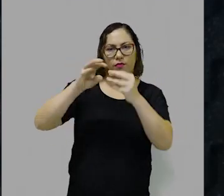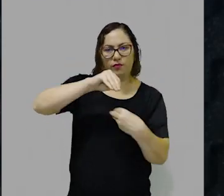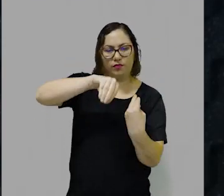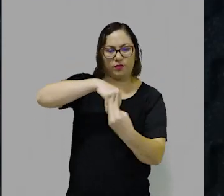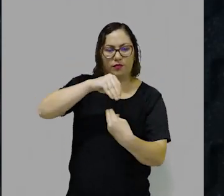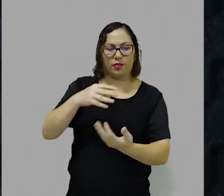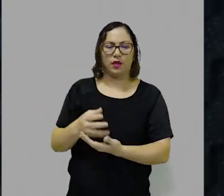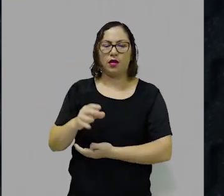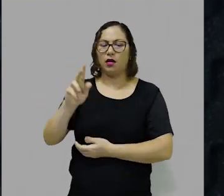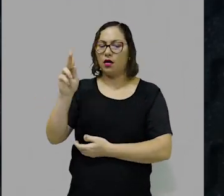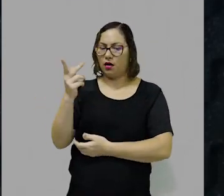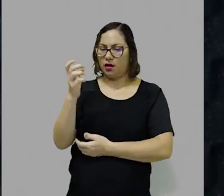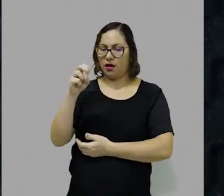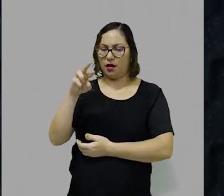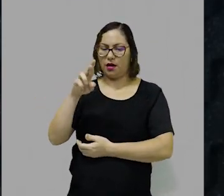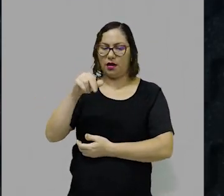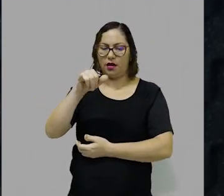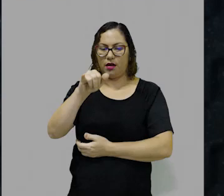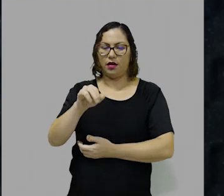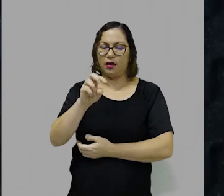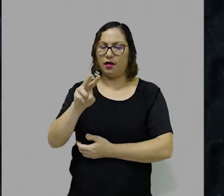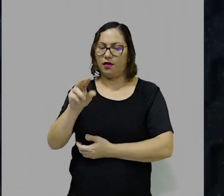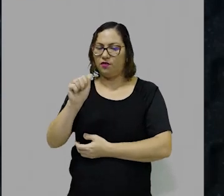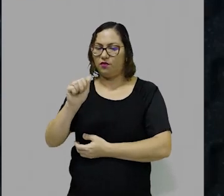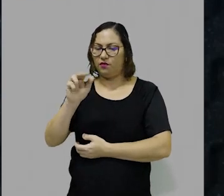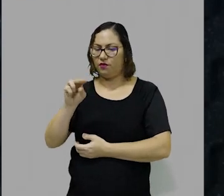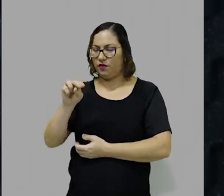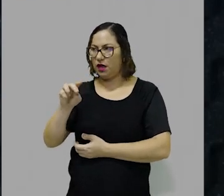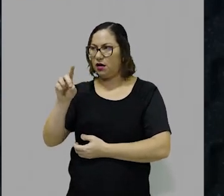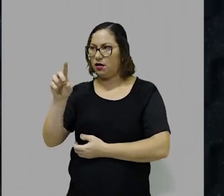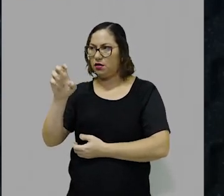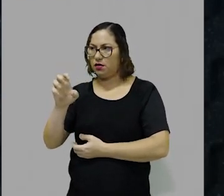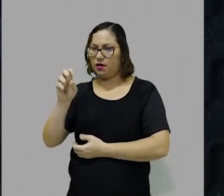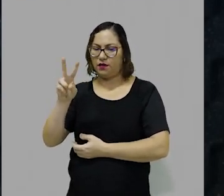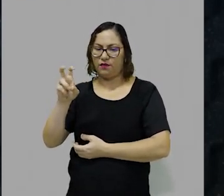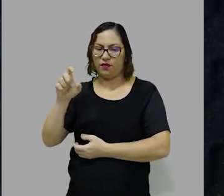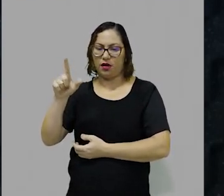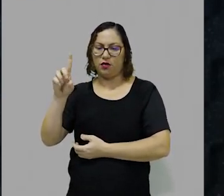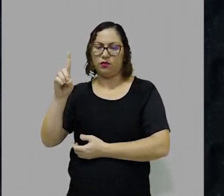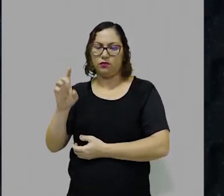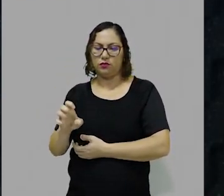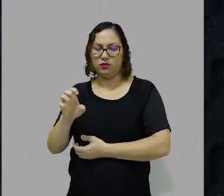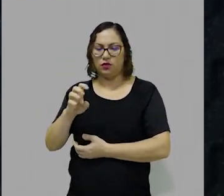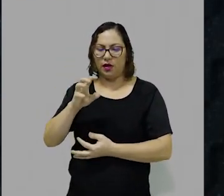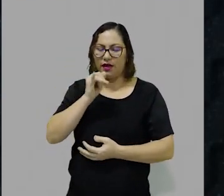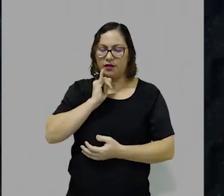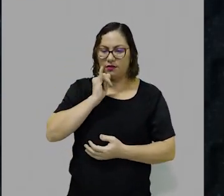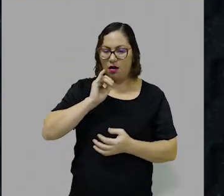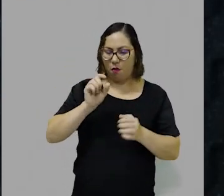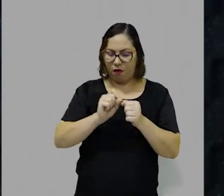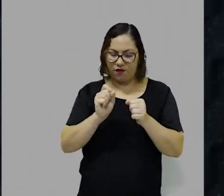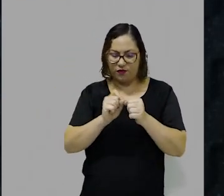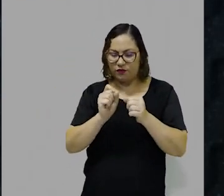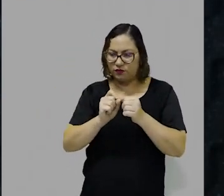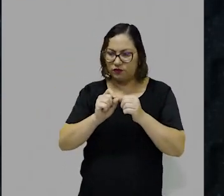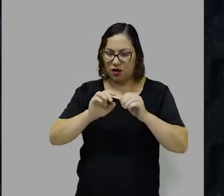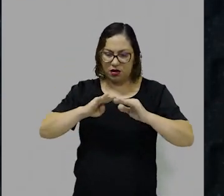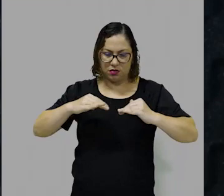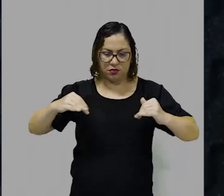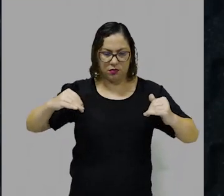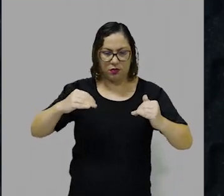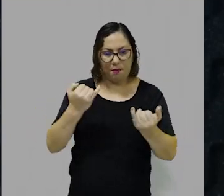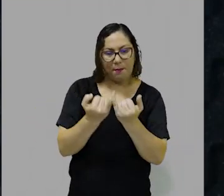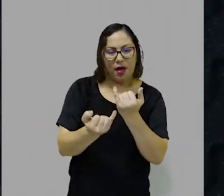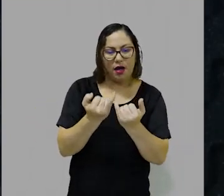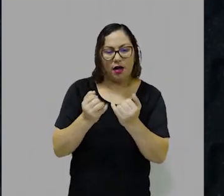mais importante da Art Nouveau belga, ele brinca com móveis que parecem